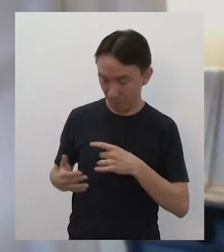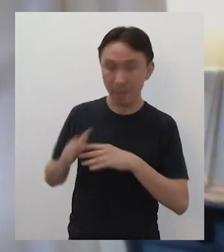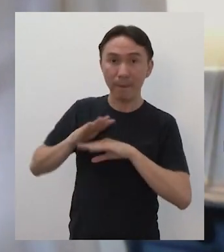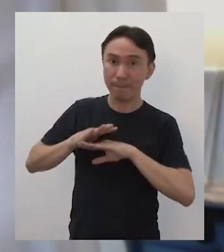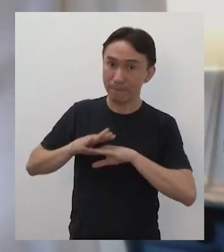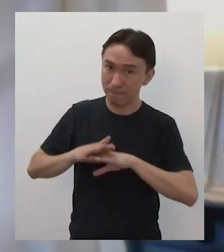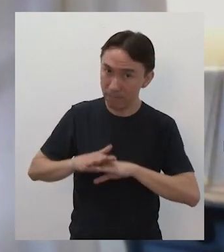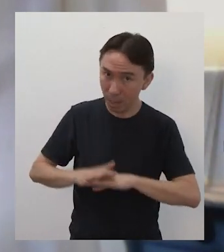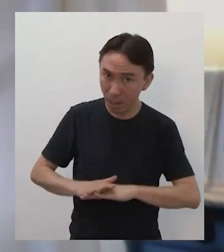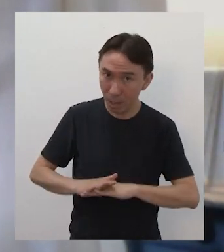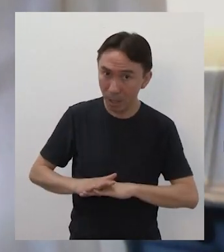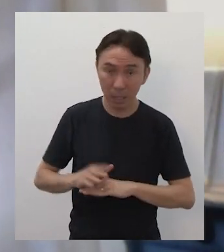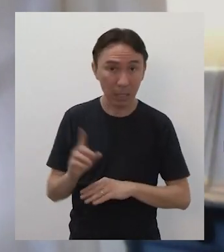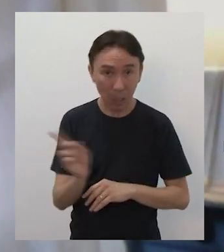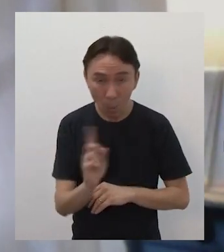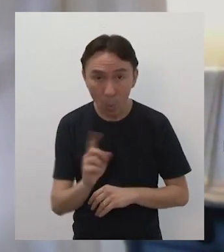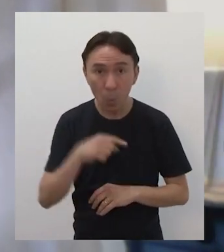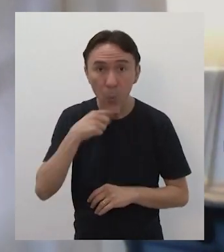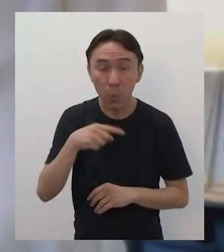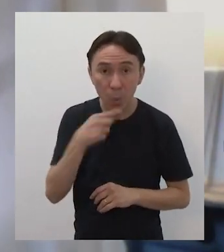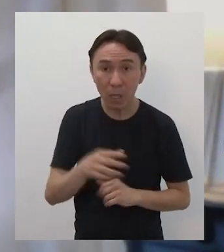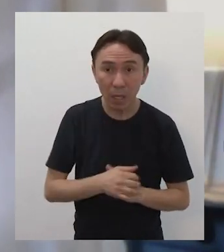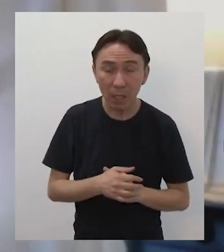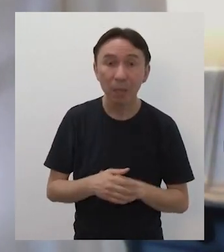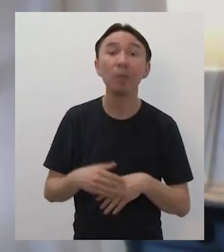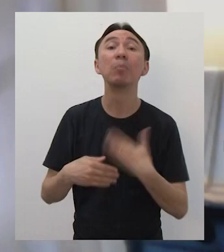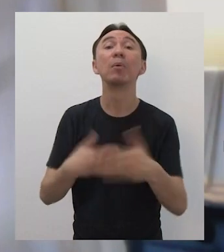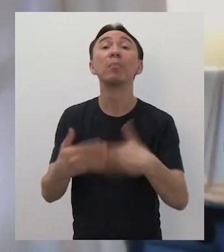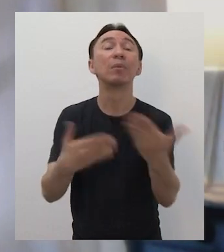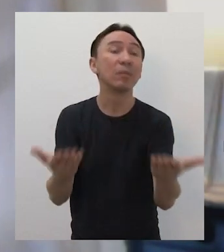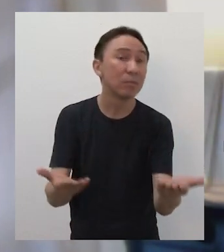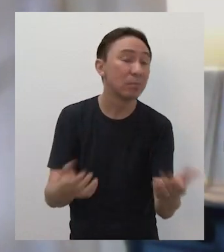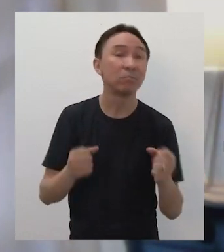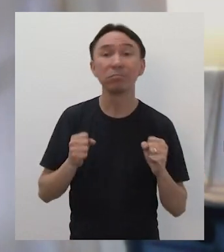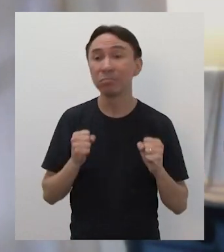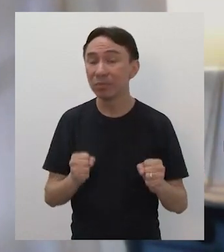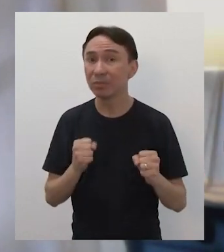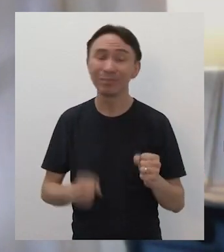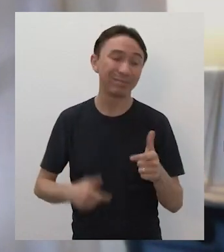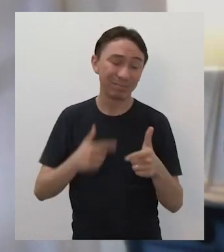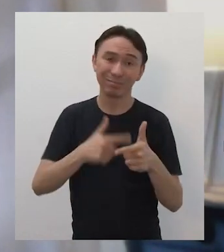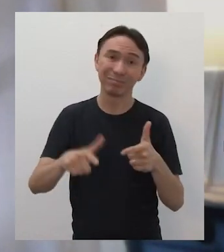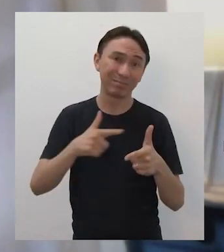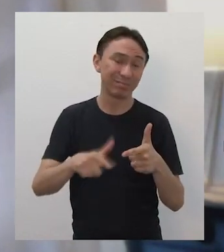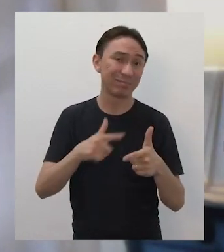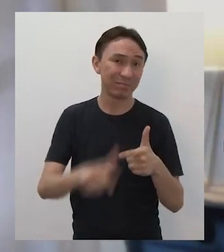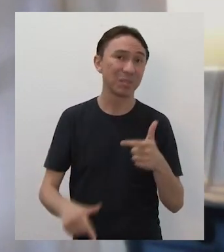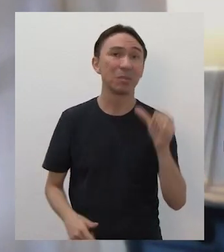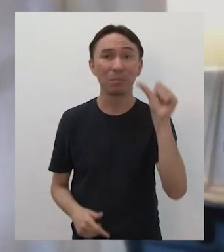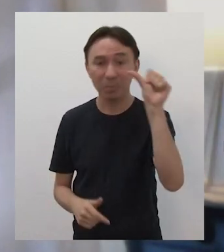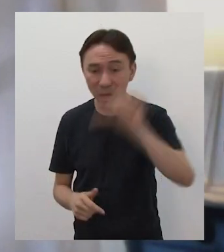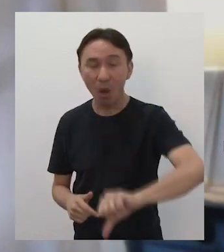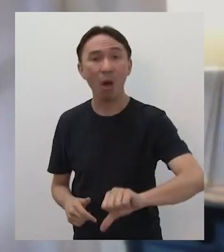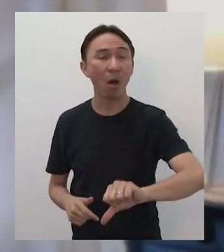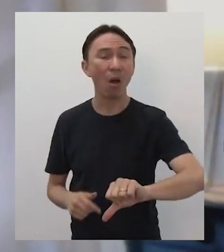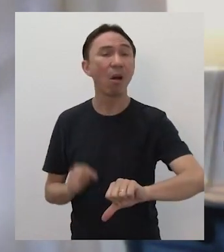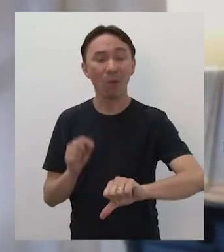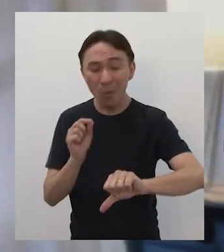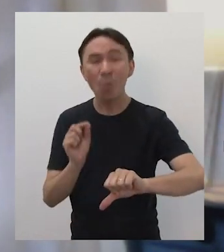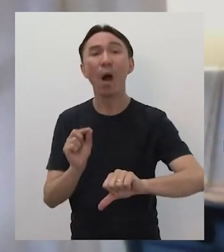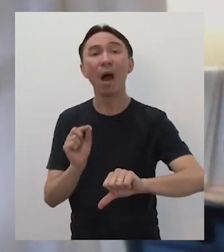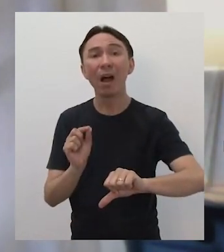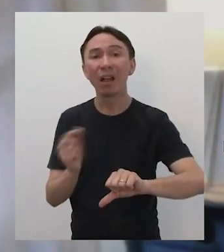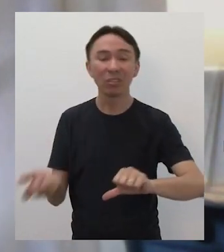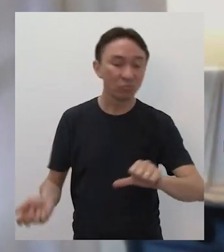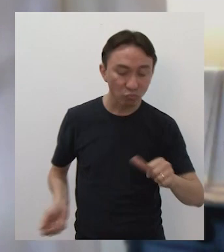acontecer é que isso resulte numa coisa, num problema até um pouco mais difícil, que é o comodismo.